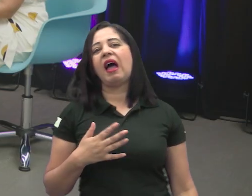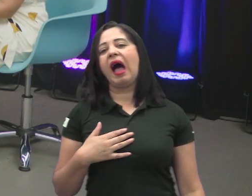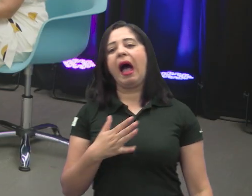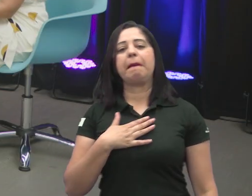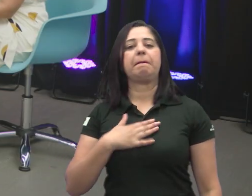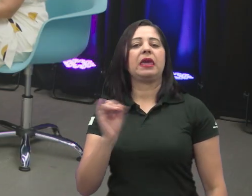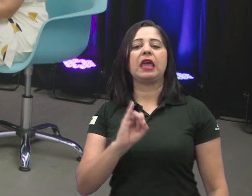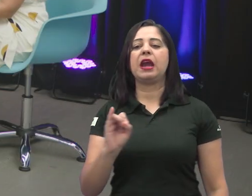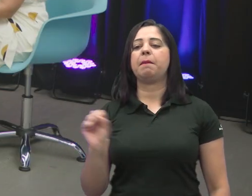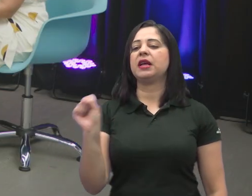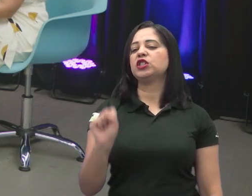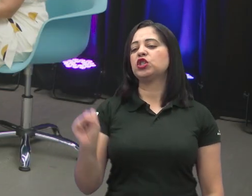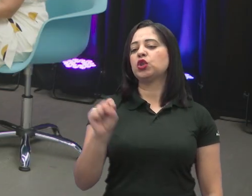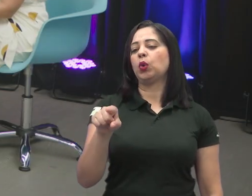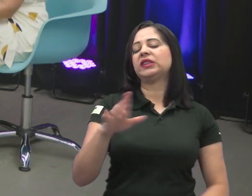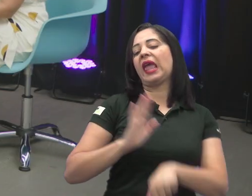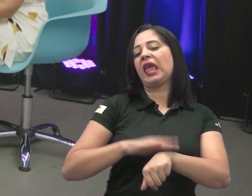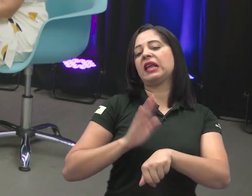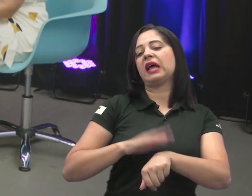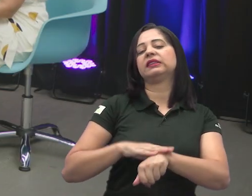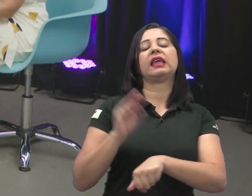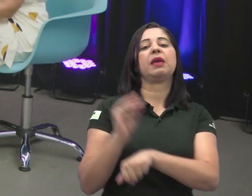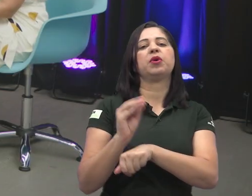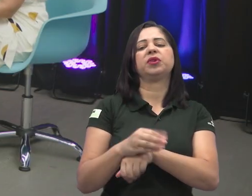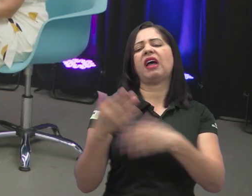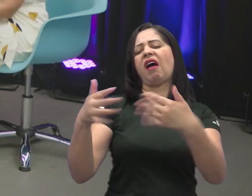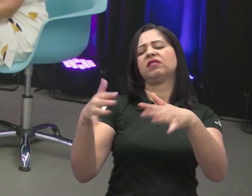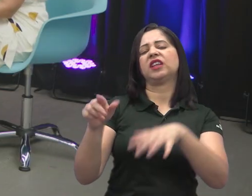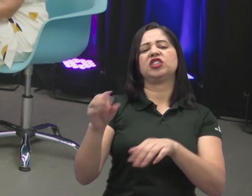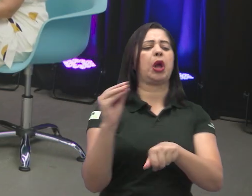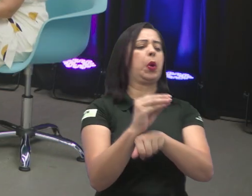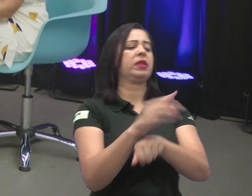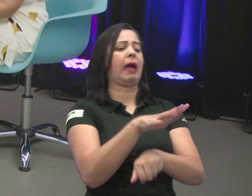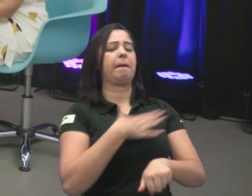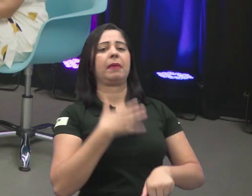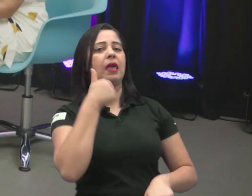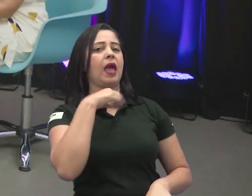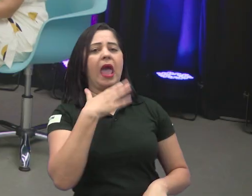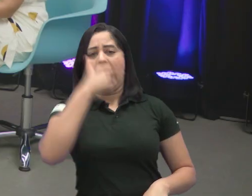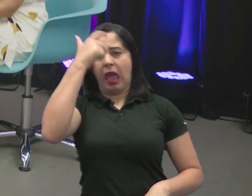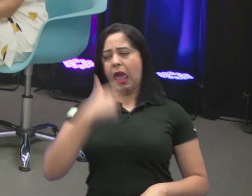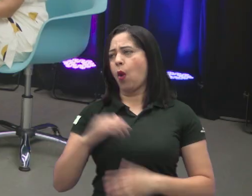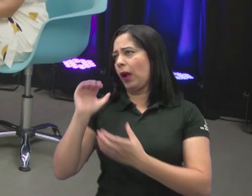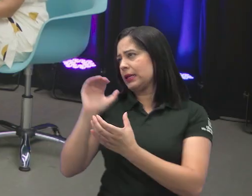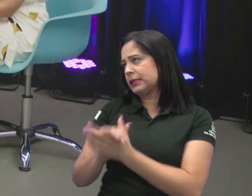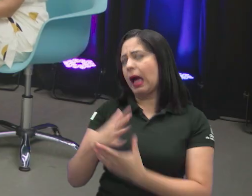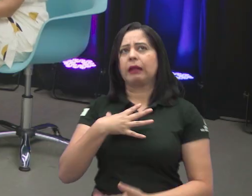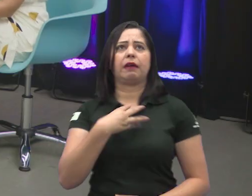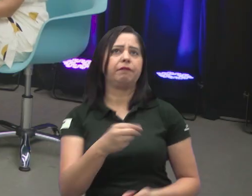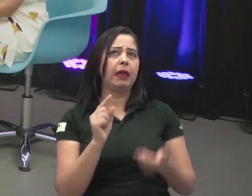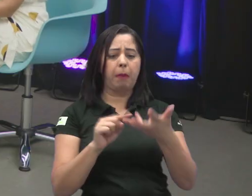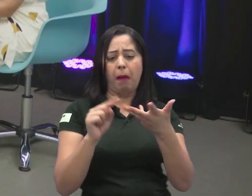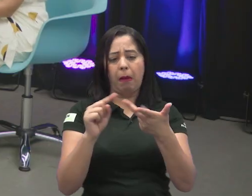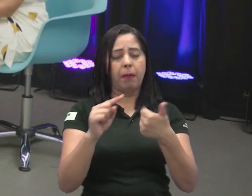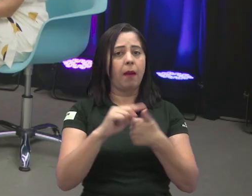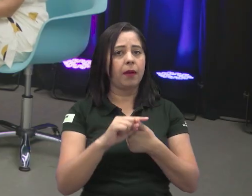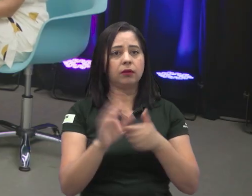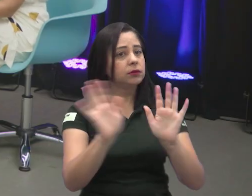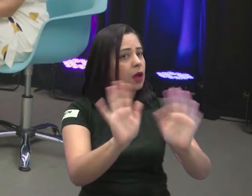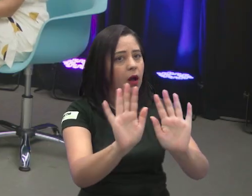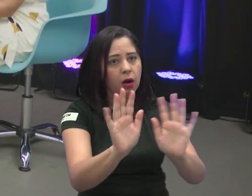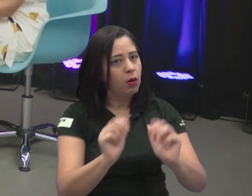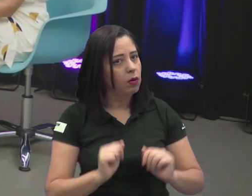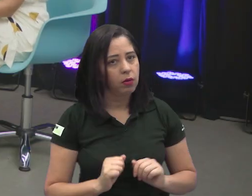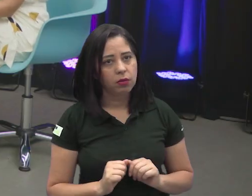minha irmã, ela é solteira, ela tem mais tempo. Deixa ela cuidar, porque eu tenho meu marido aqui, eu tenho meu filho